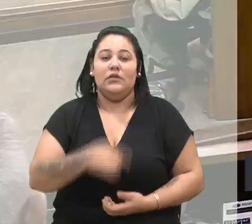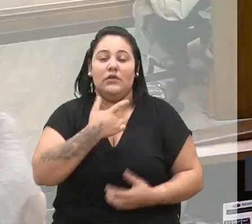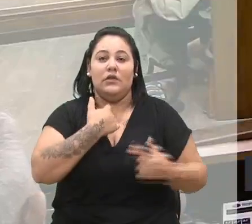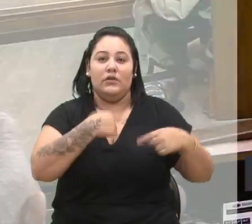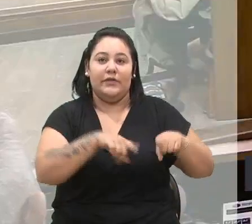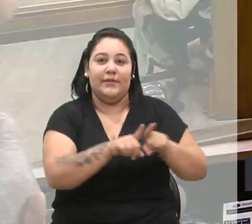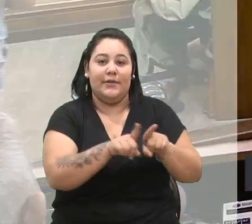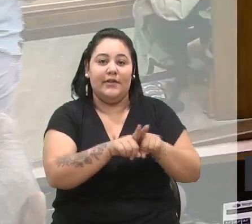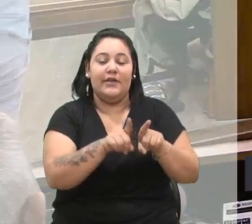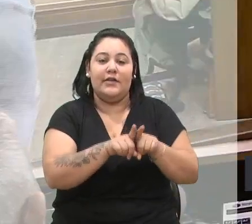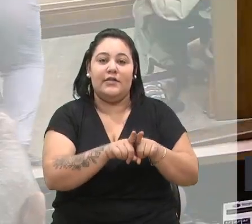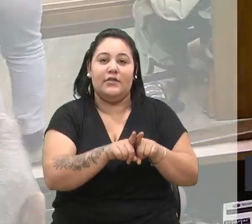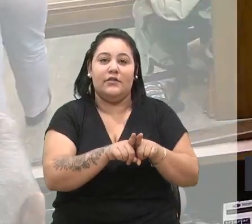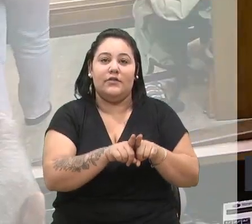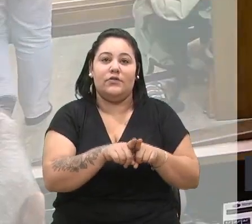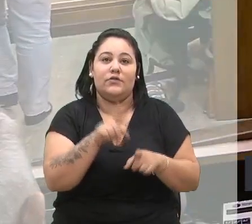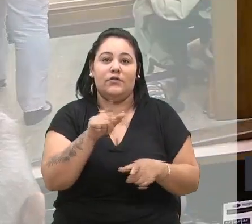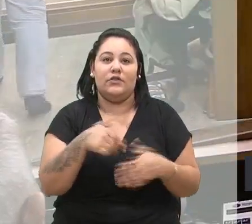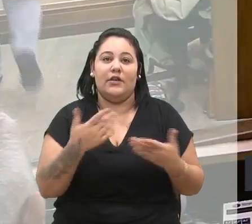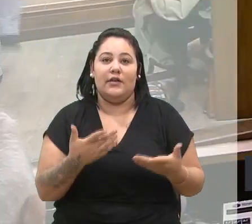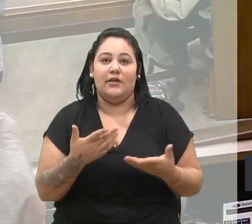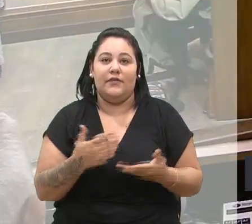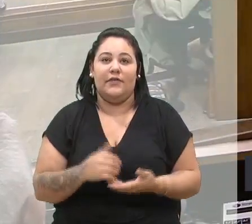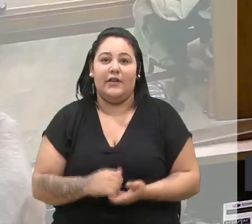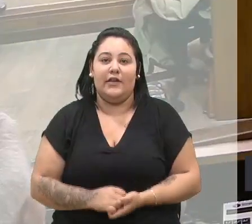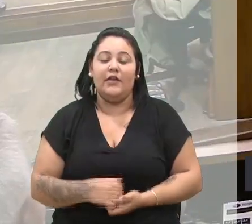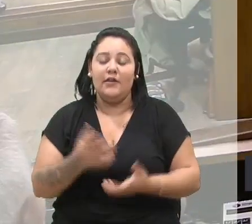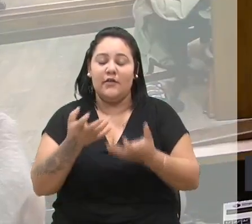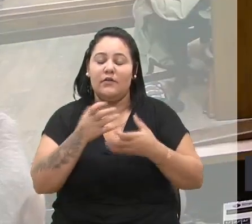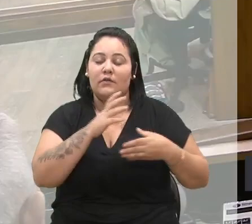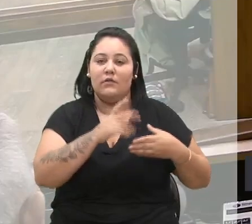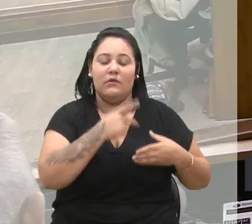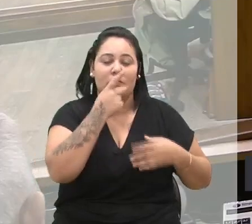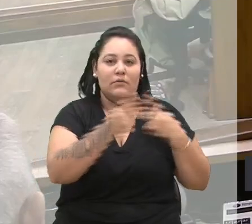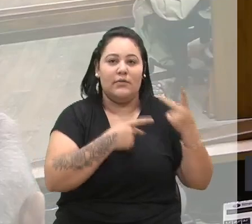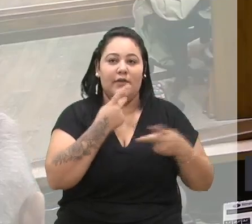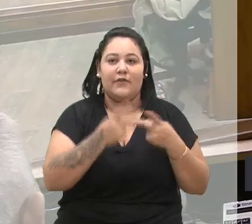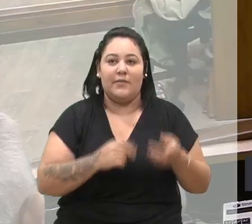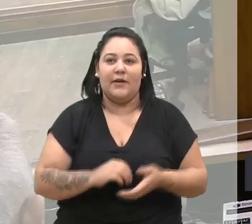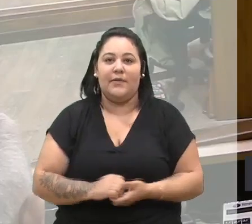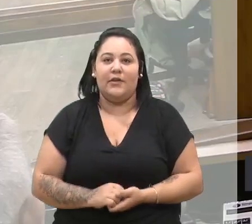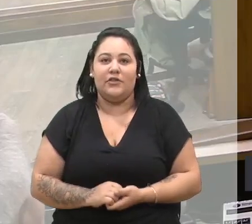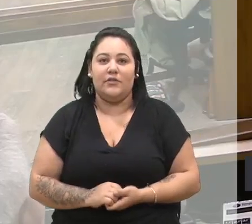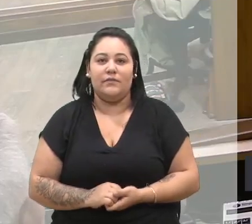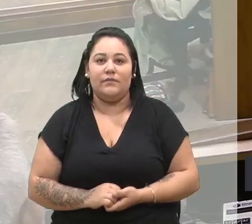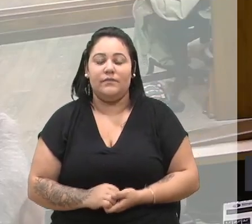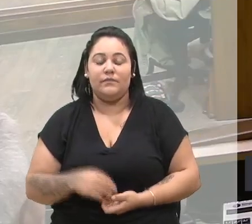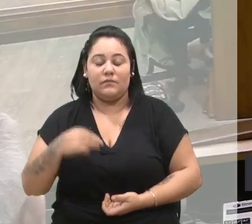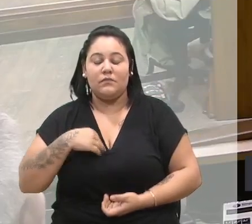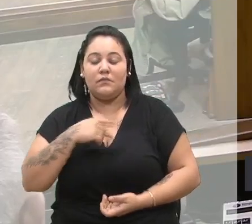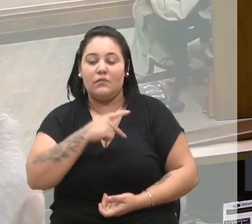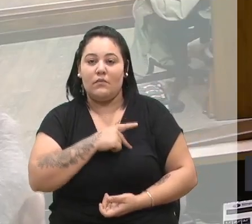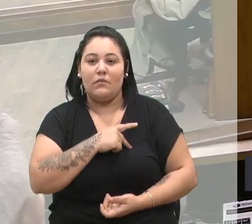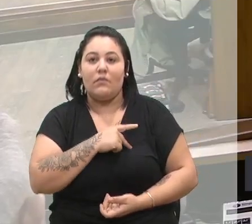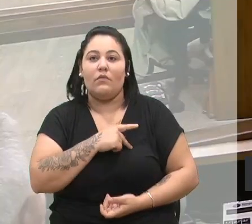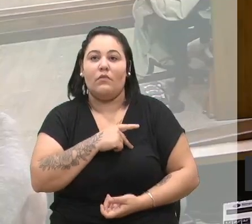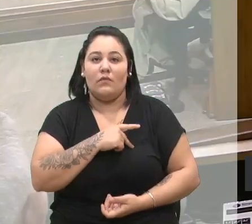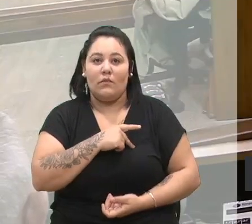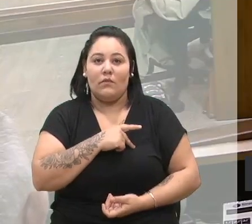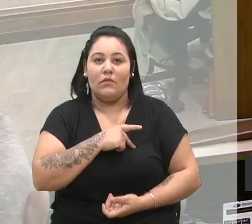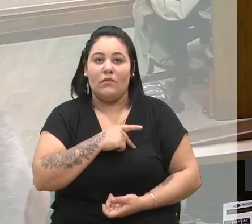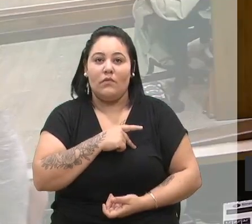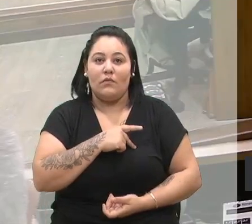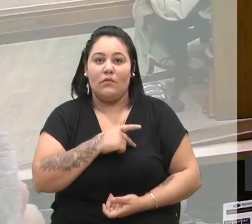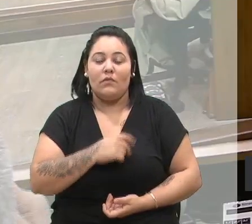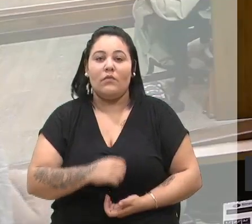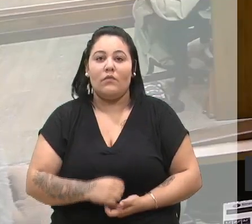me inscrevi para me manifestar a respeito dessa questão do Ministério Público em